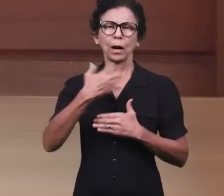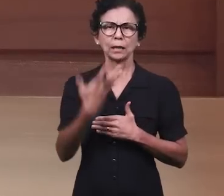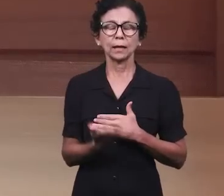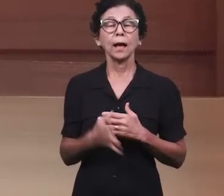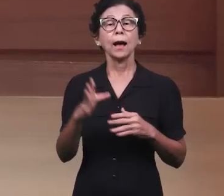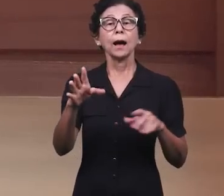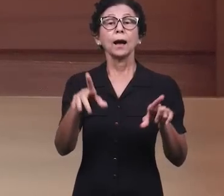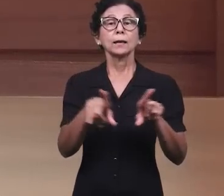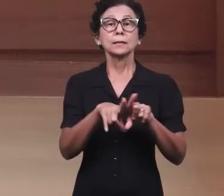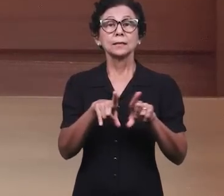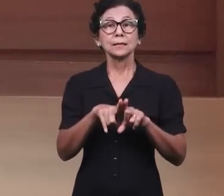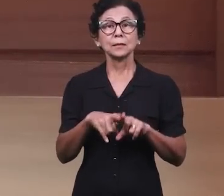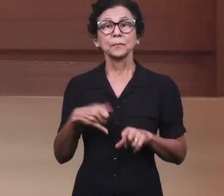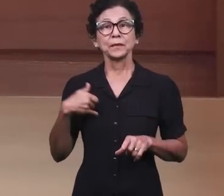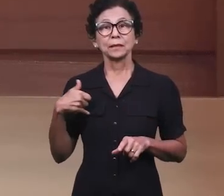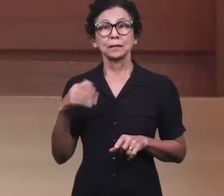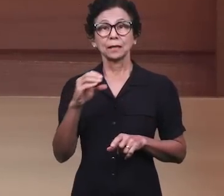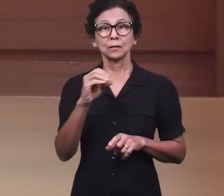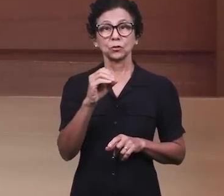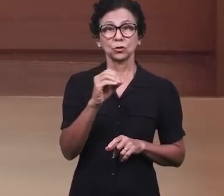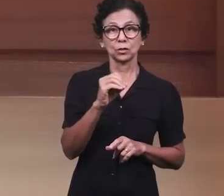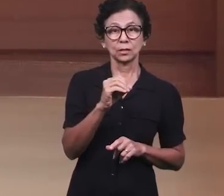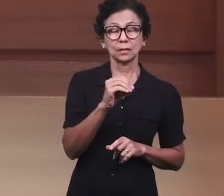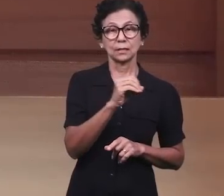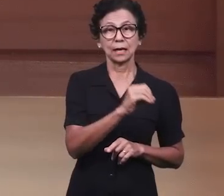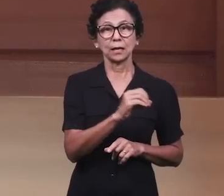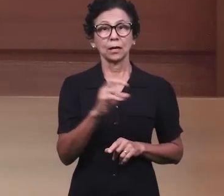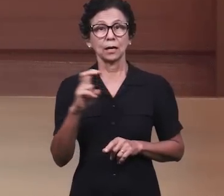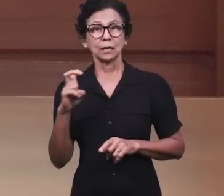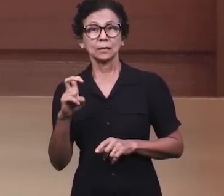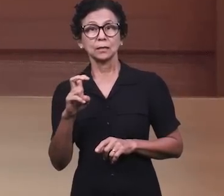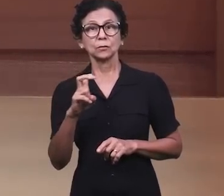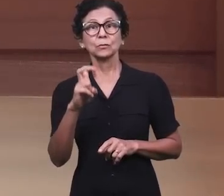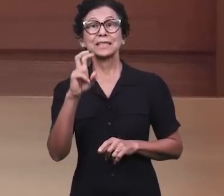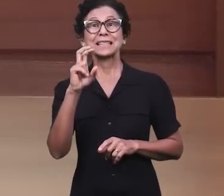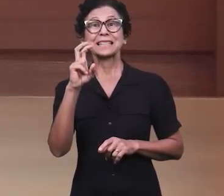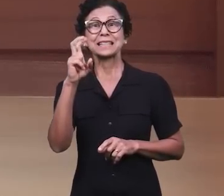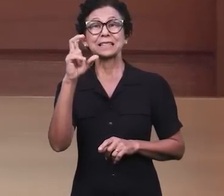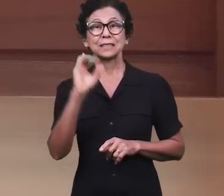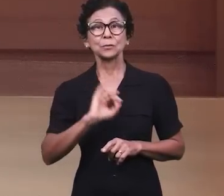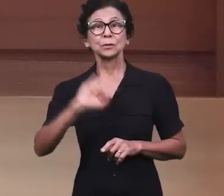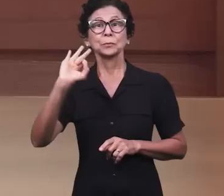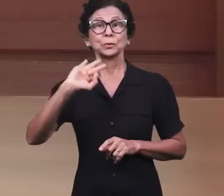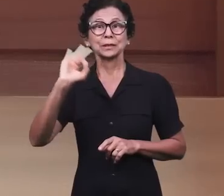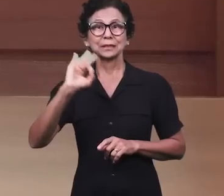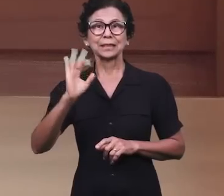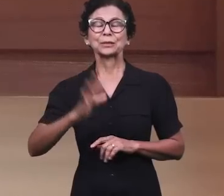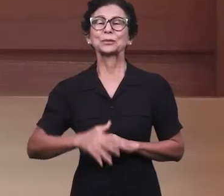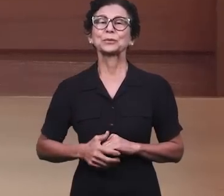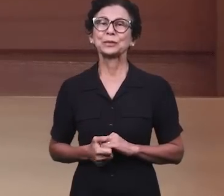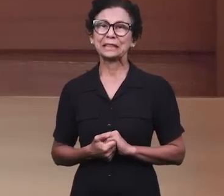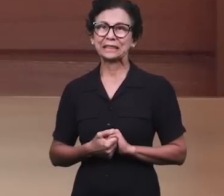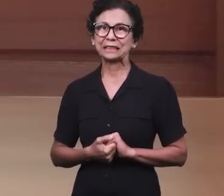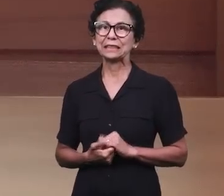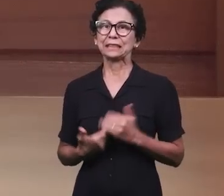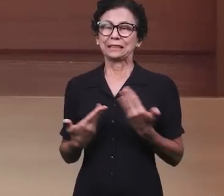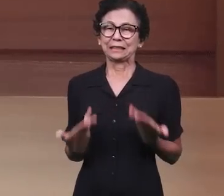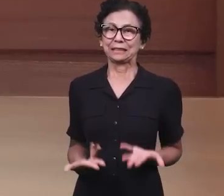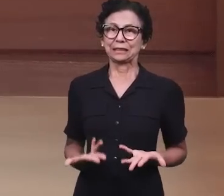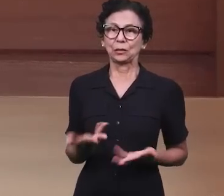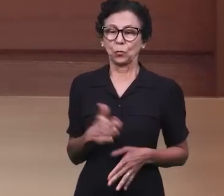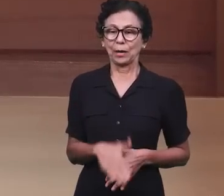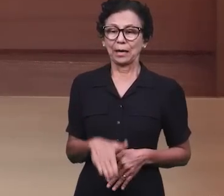muitos estudos. Aliás, de 0 a 5 são 50%, não é nem 25%, não, é 50%. Então, a carga que a